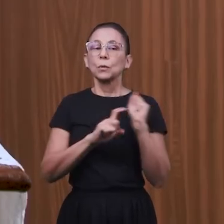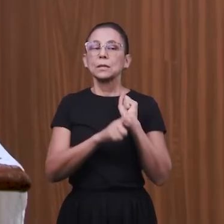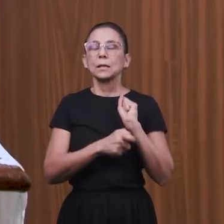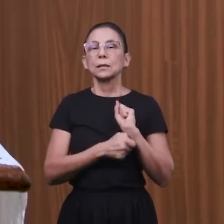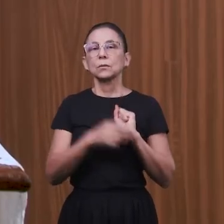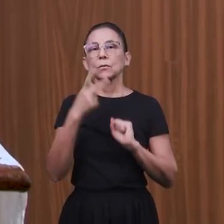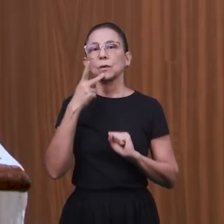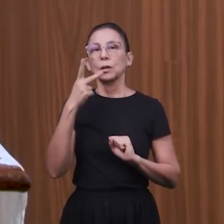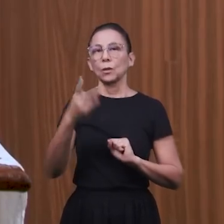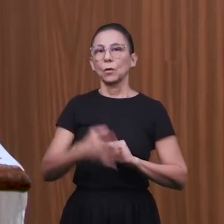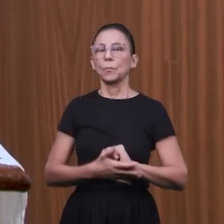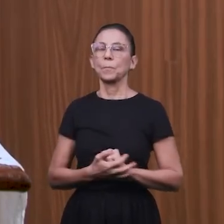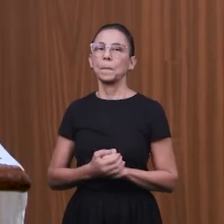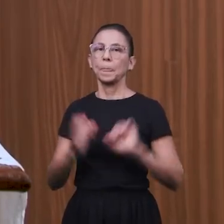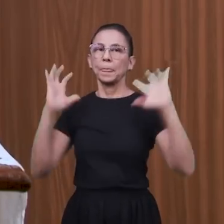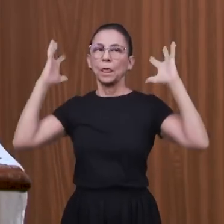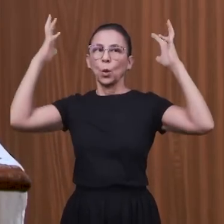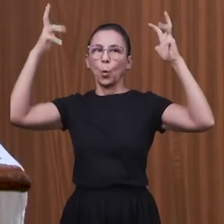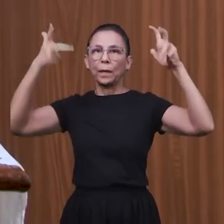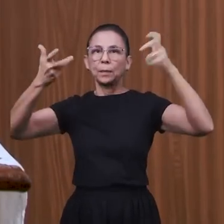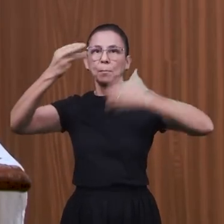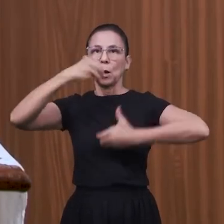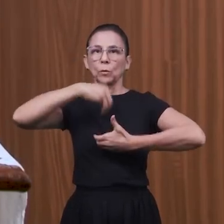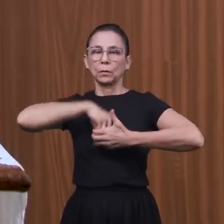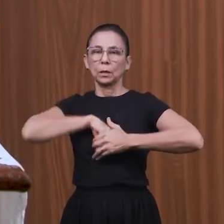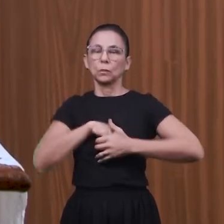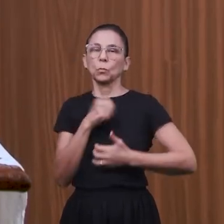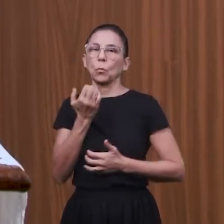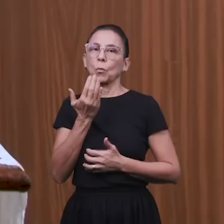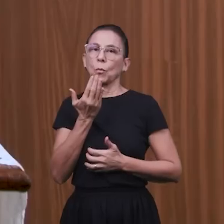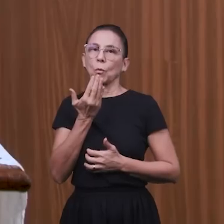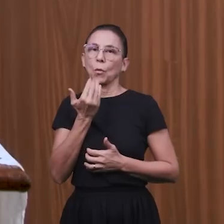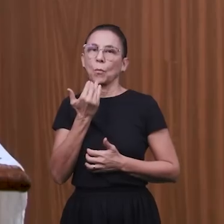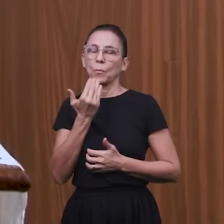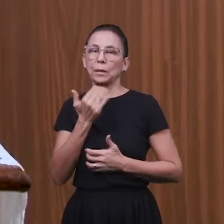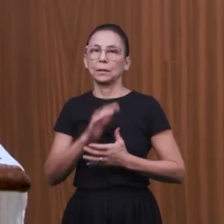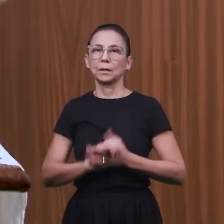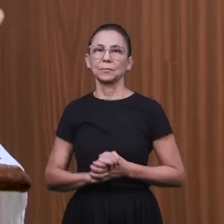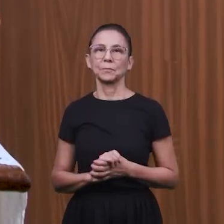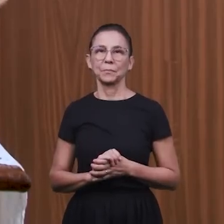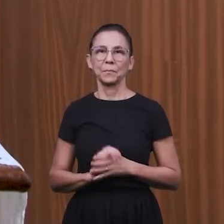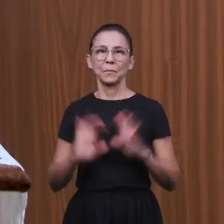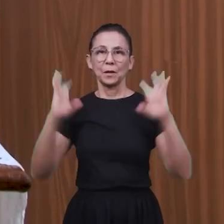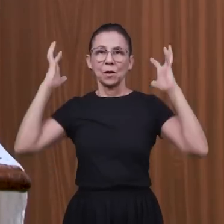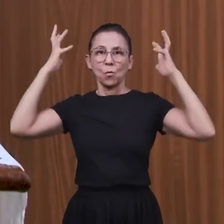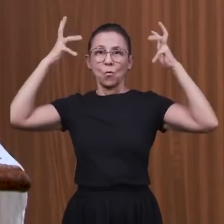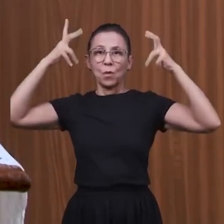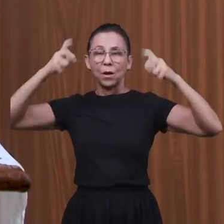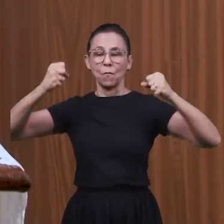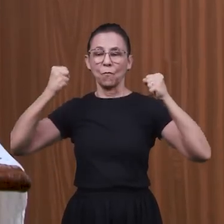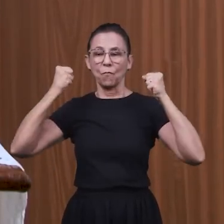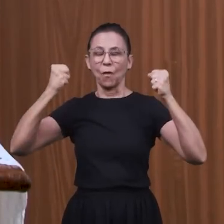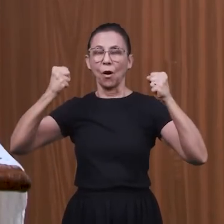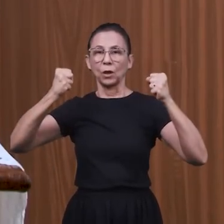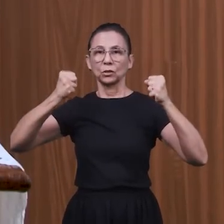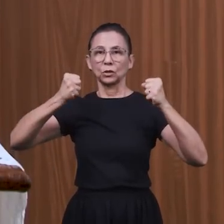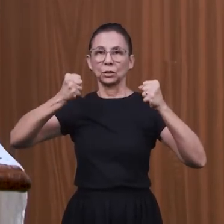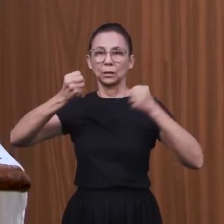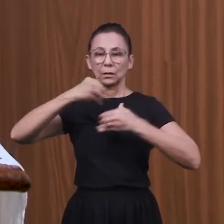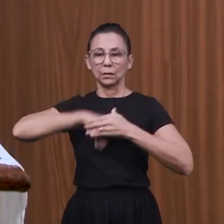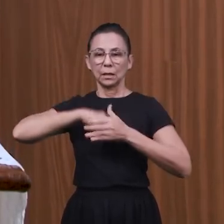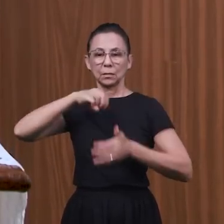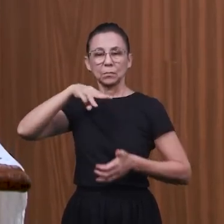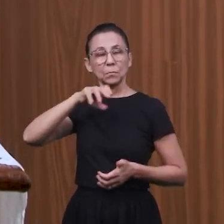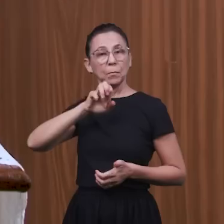seguinte, do comedor saiu comida e do forte saiu doçura.